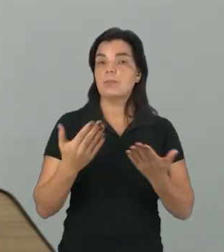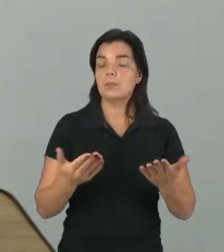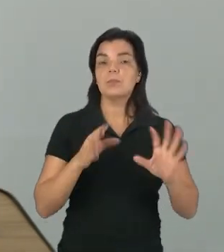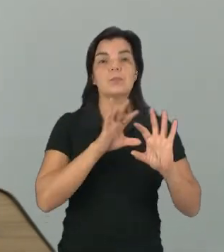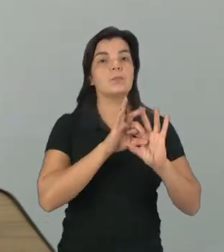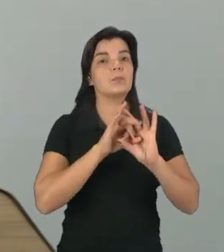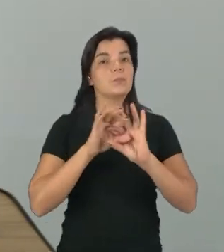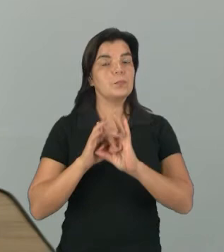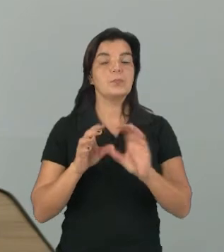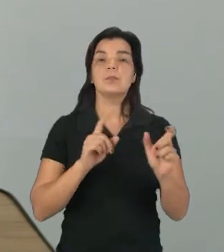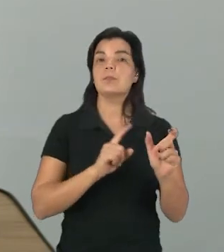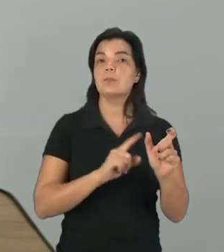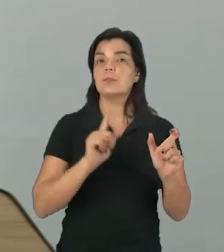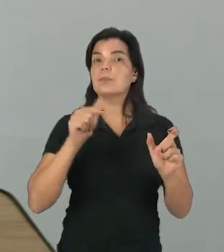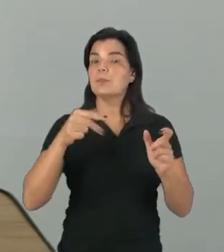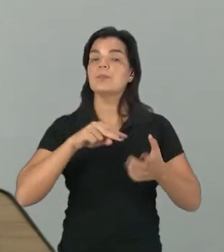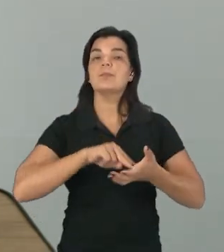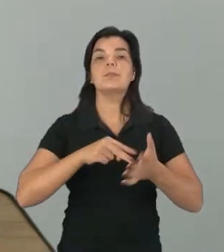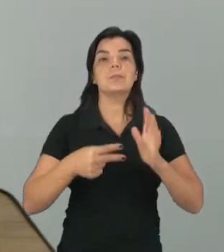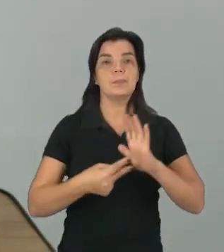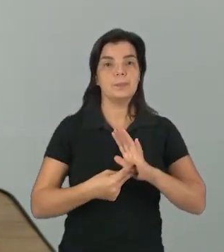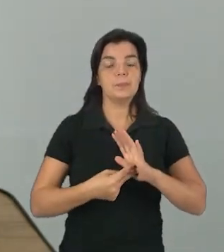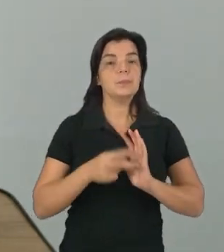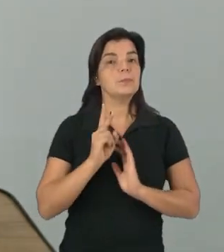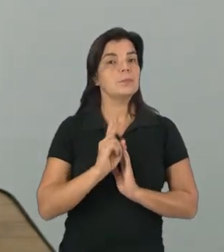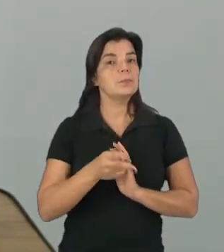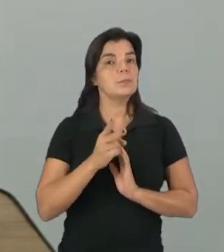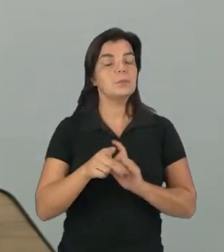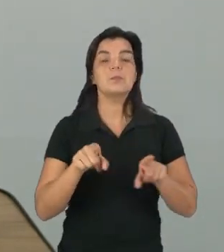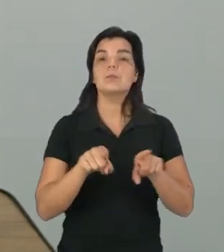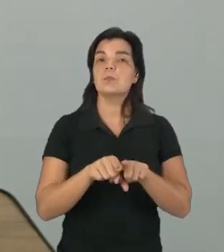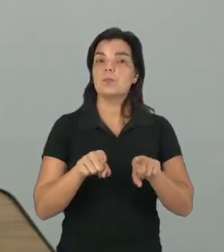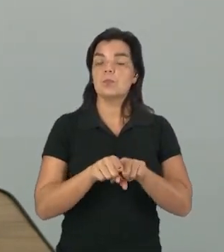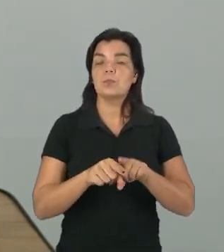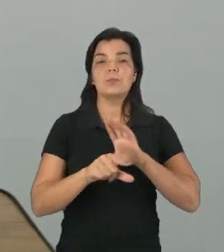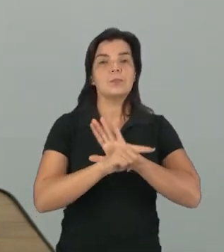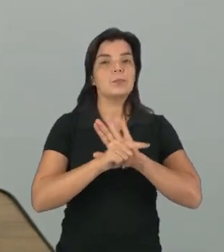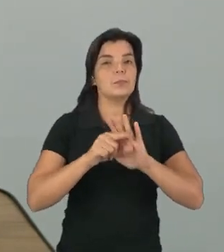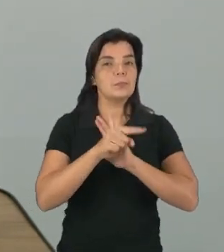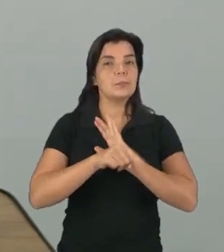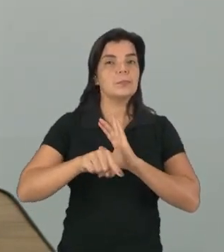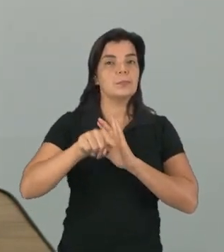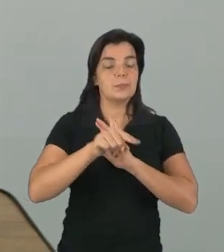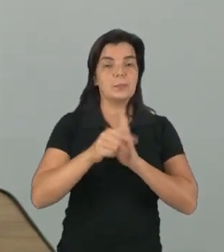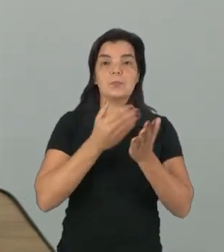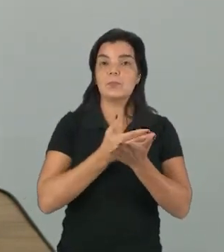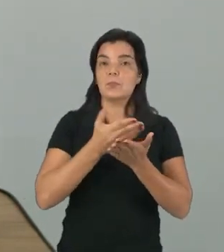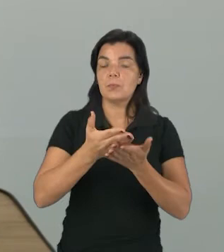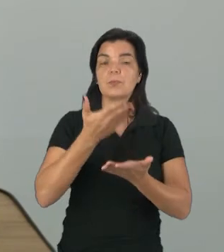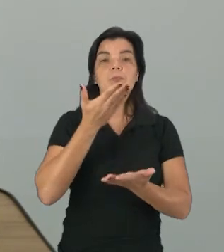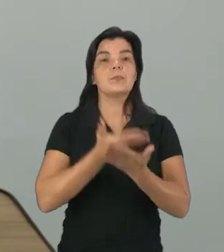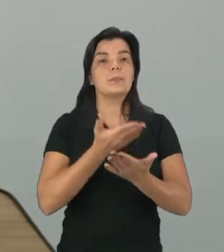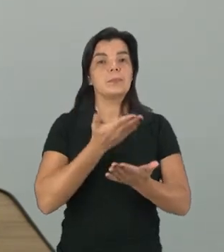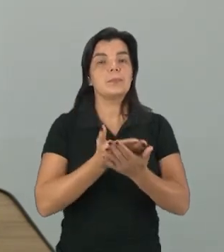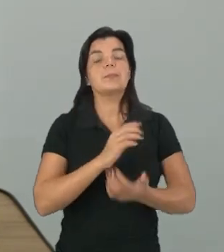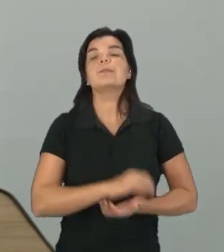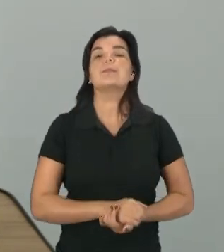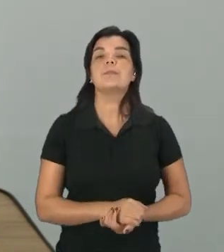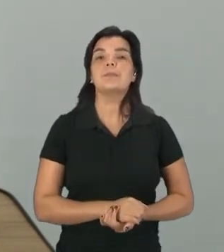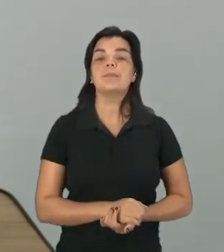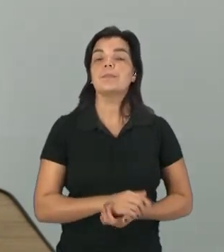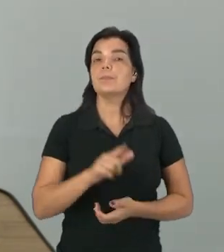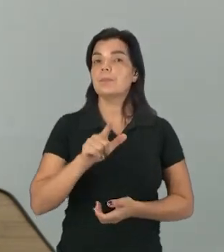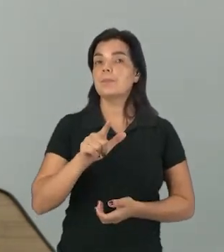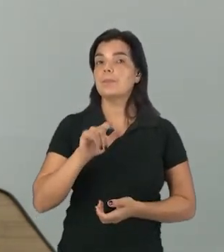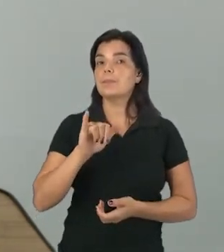nesse contexto, essa palavra tem outro significado. O mesmo lá do trechinho que eu trouxe para vocês no início da nossa aula, a lida aqui